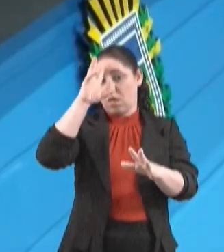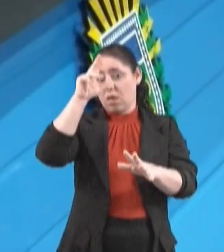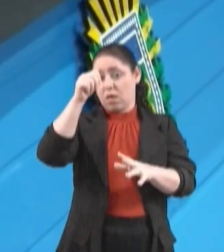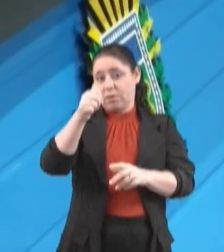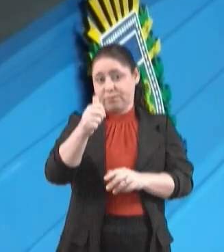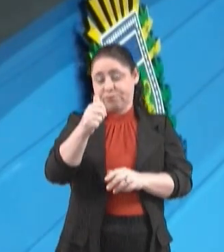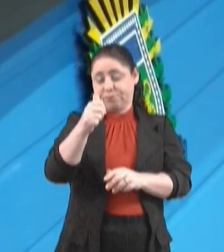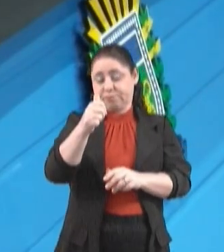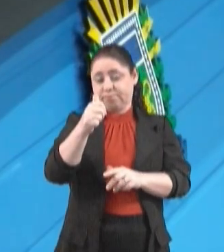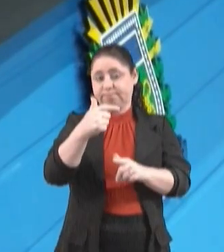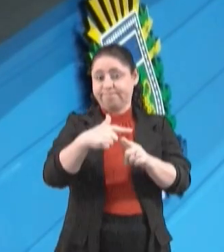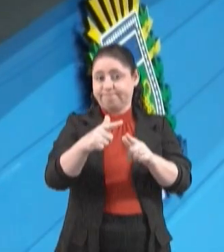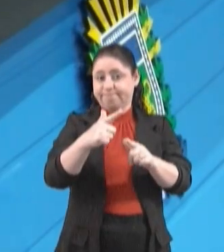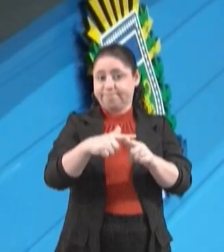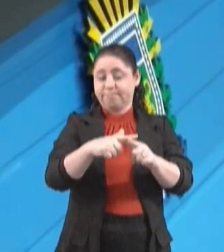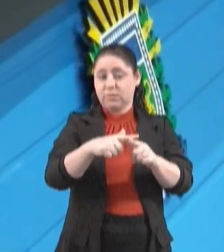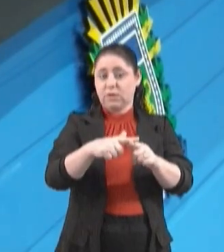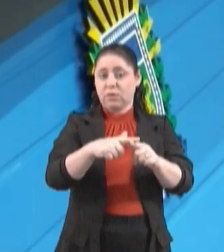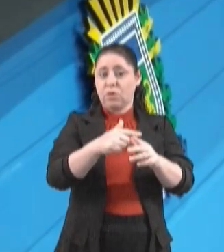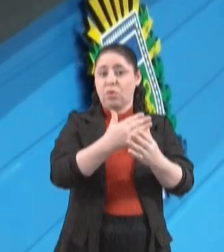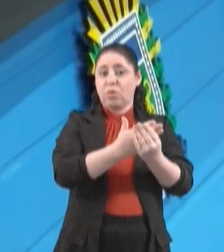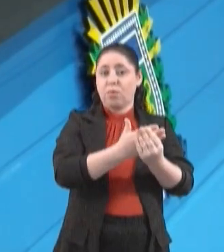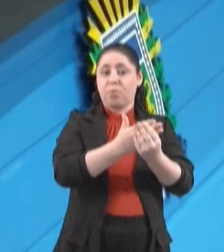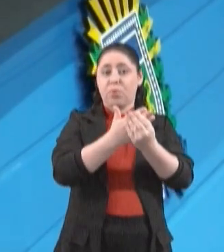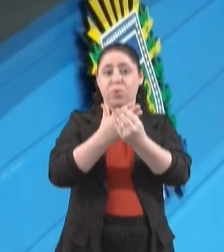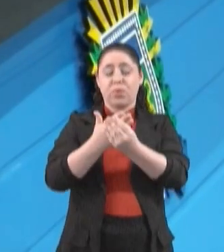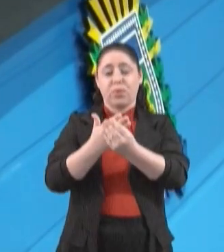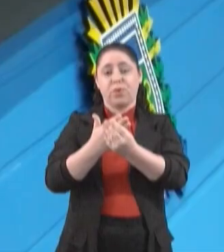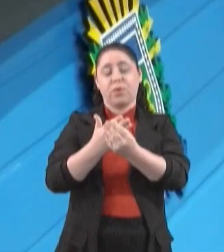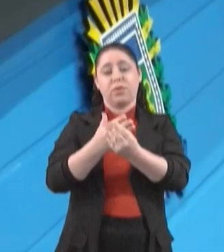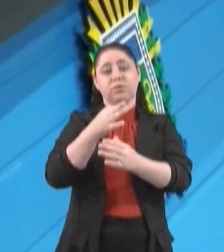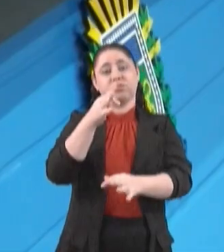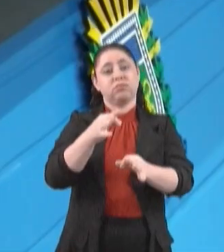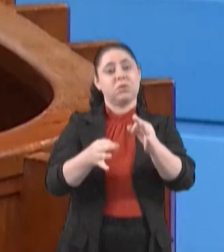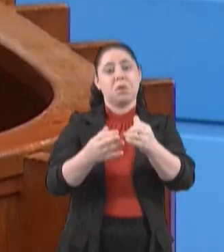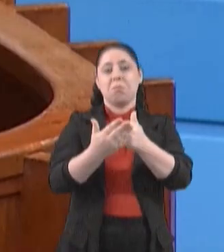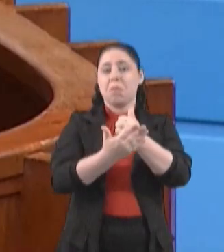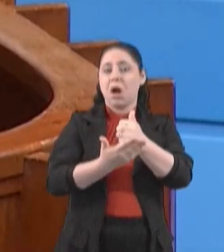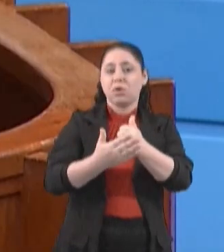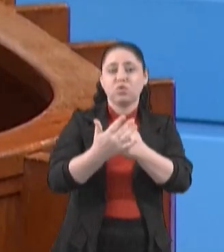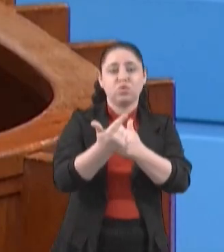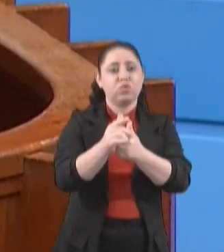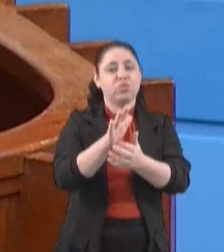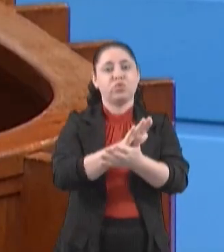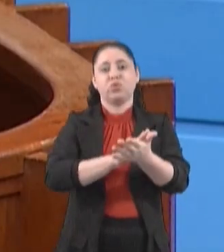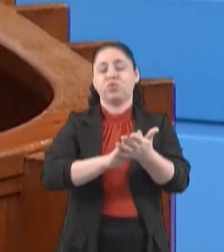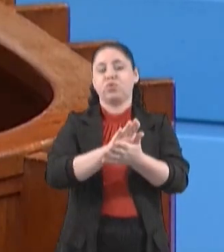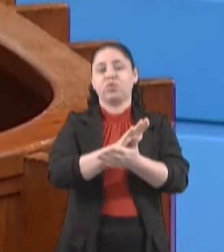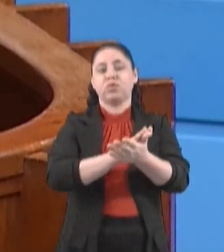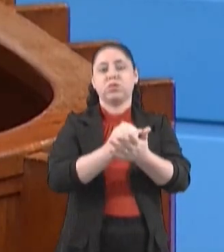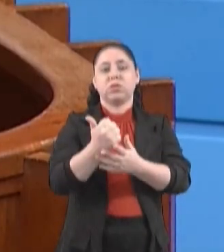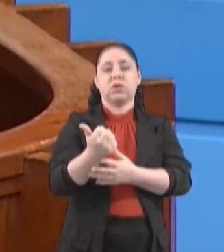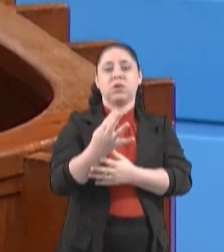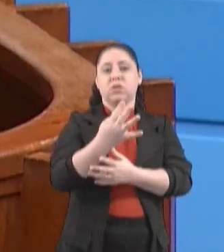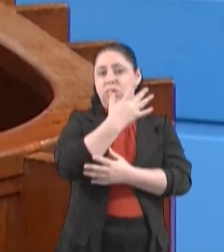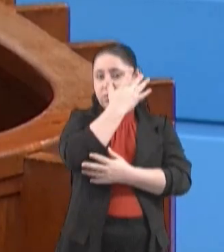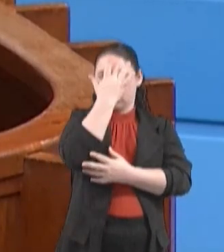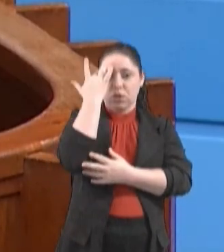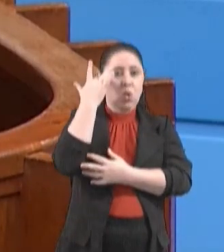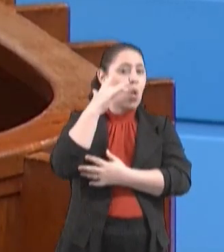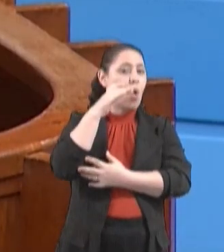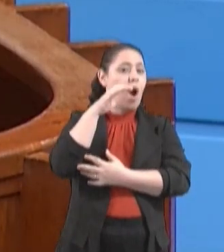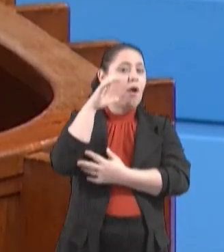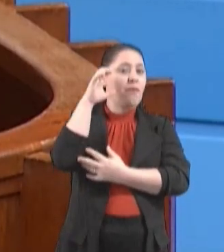decisão. Justiça de um processo literalmente infundado, onde 14 pessoas